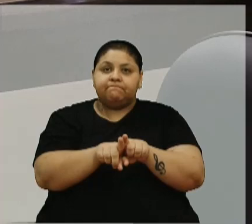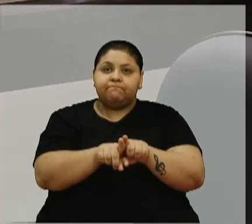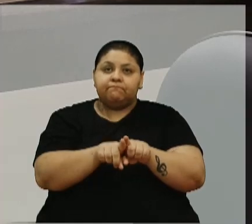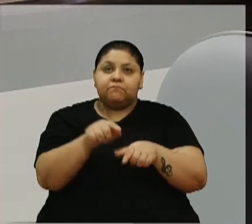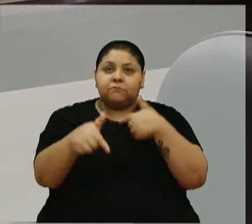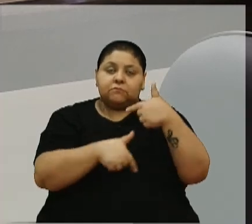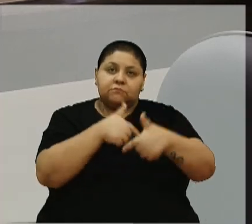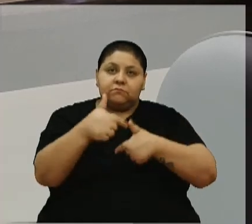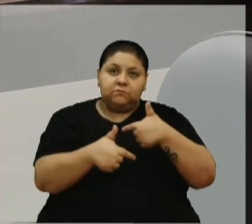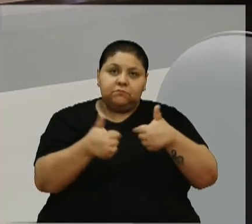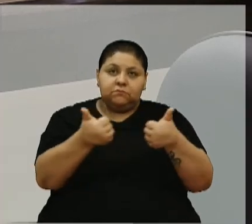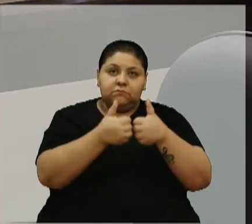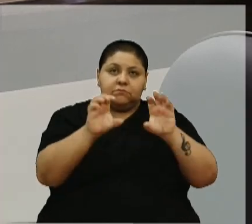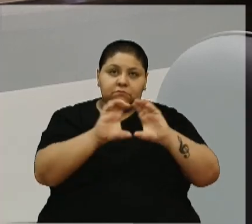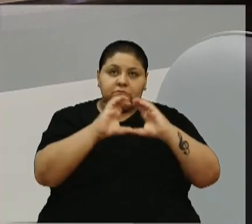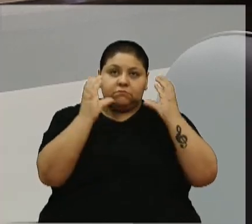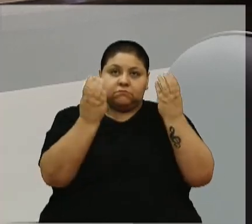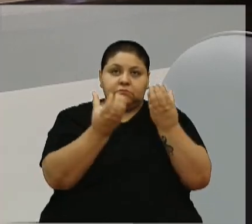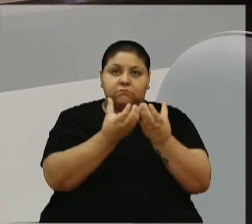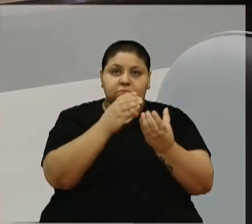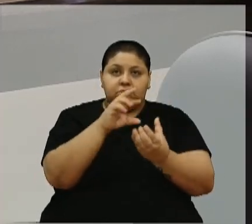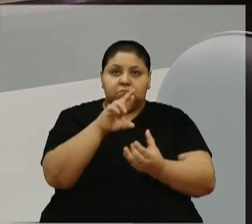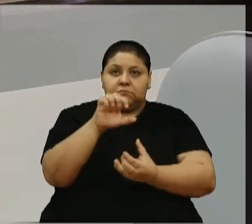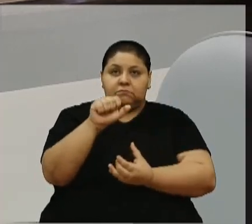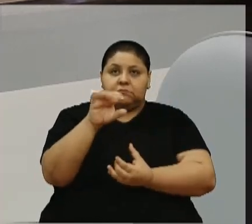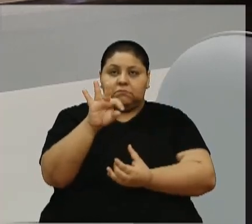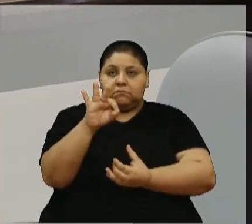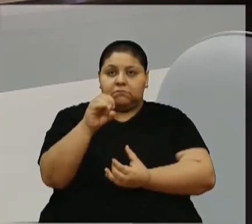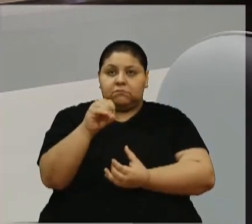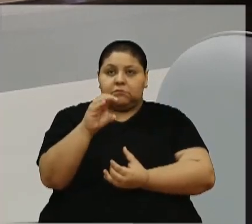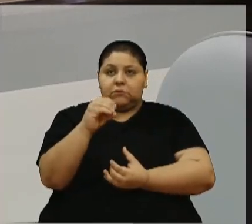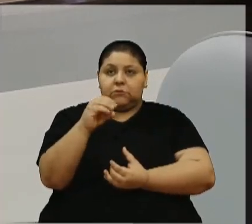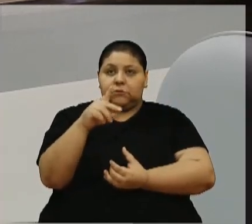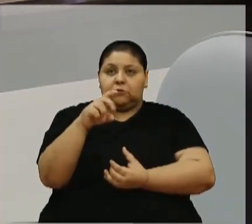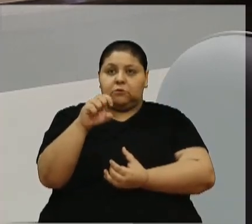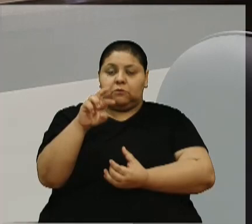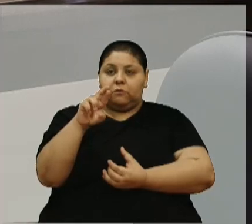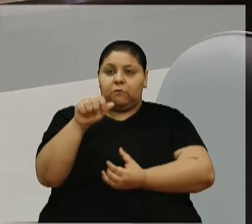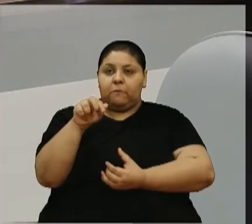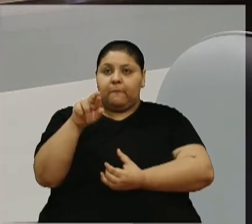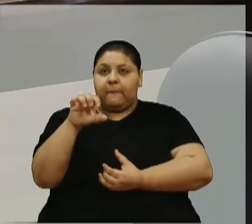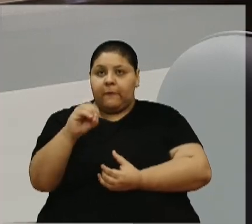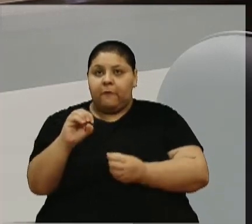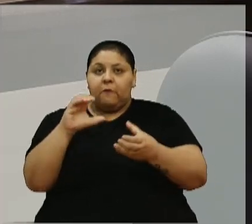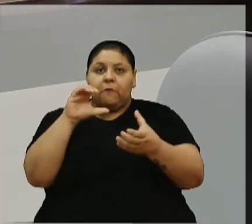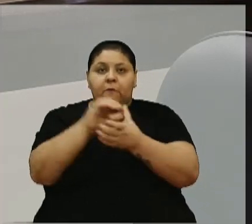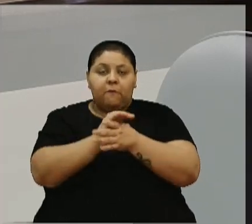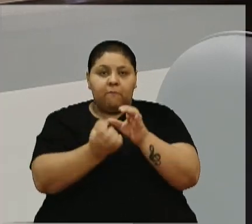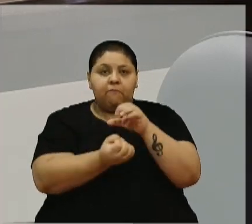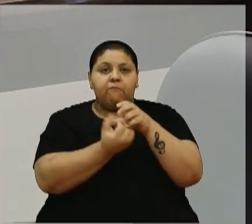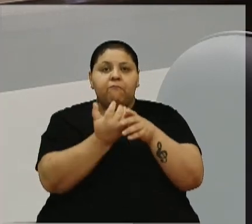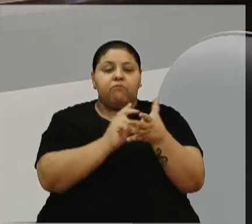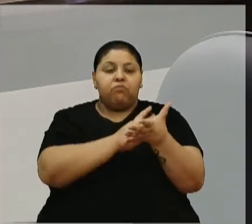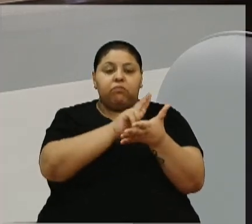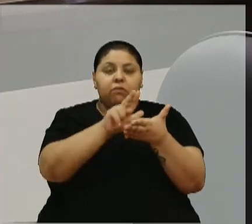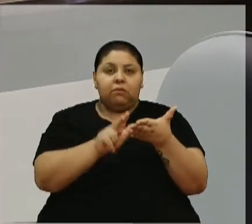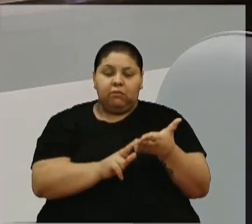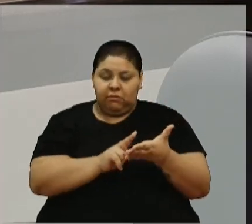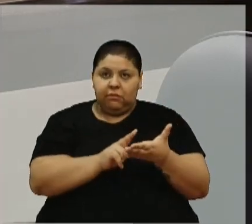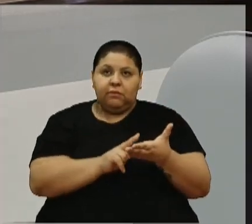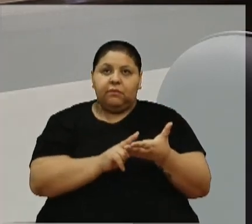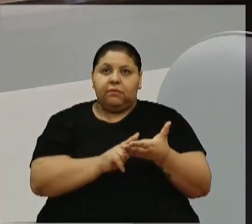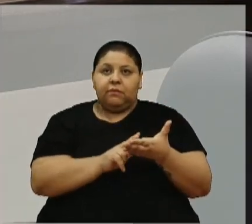atuação junto à comunidade Cristo Operário de Caxias do Sul, sendo o casal fundadores por várias vezes.